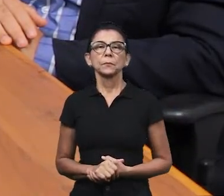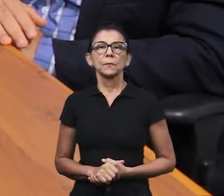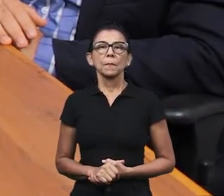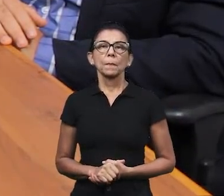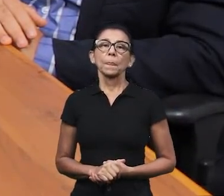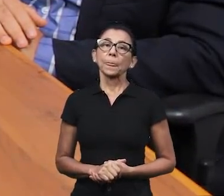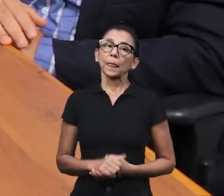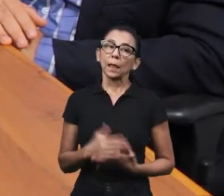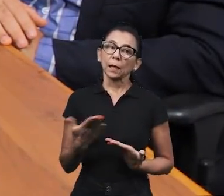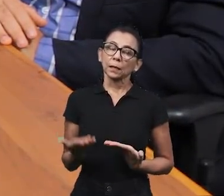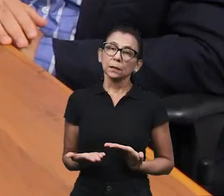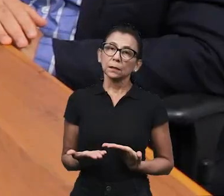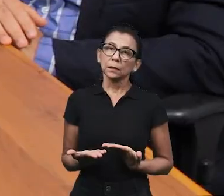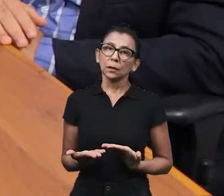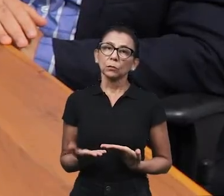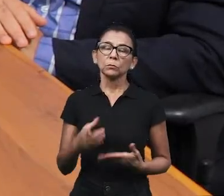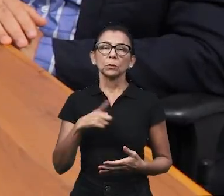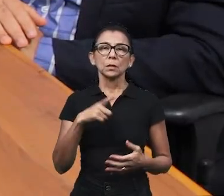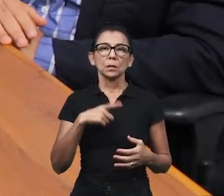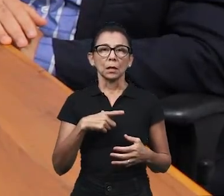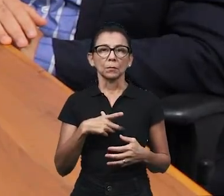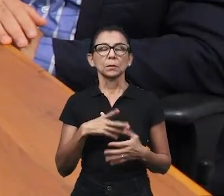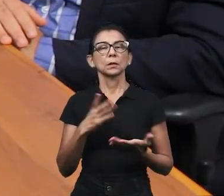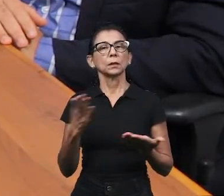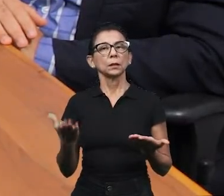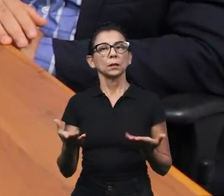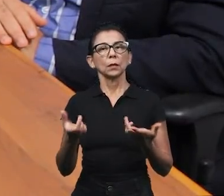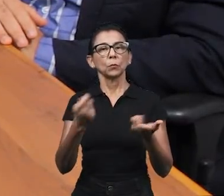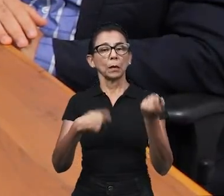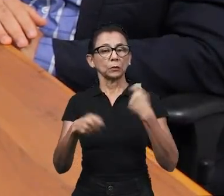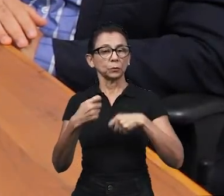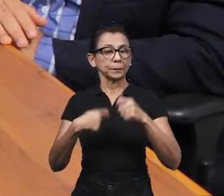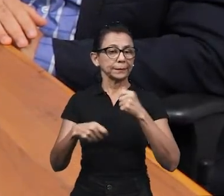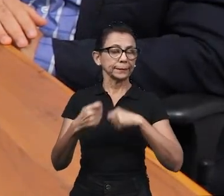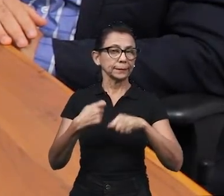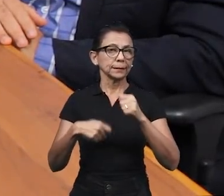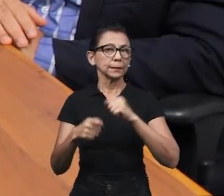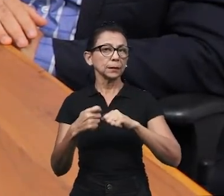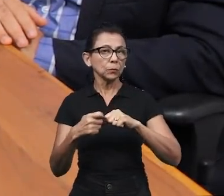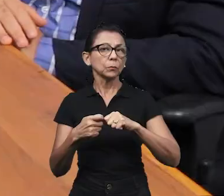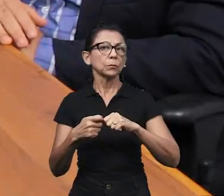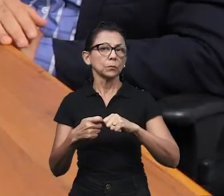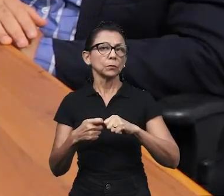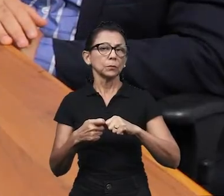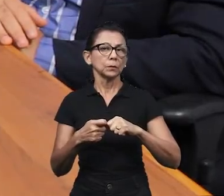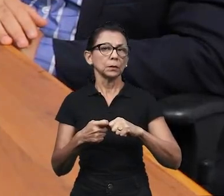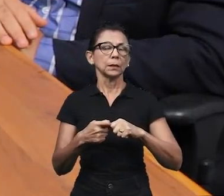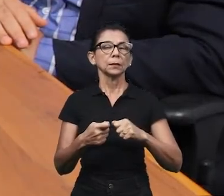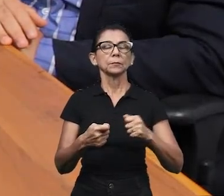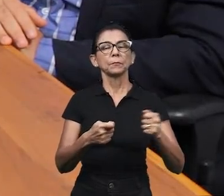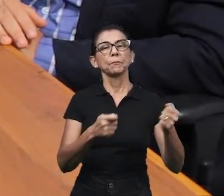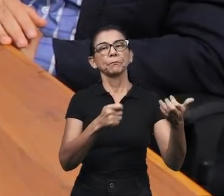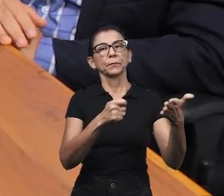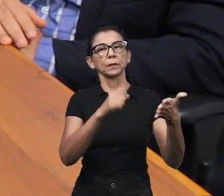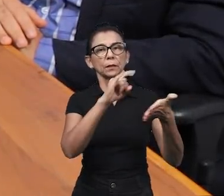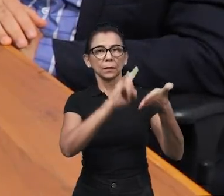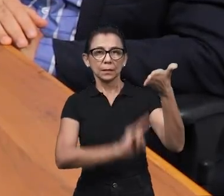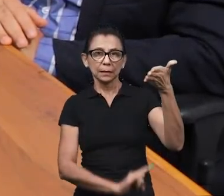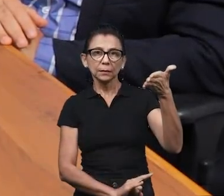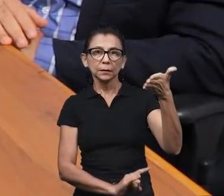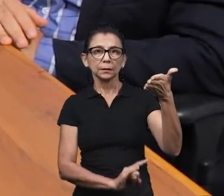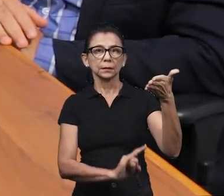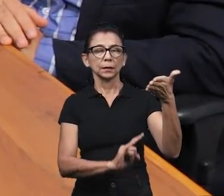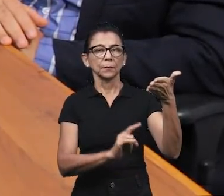toda das equipes aqui do Manaim. É encaminhado e fica ali no cadastro de espera, não é? Se